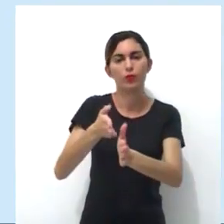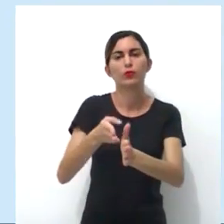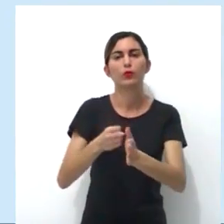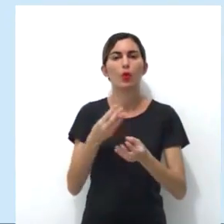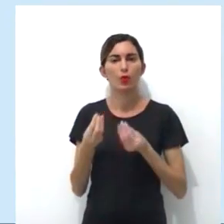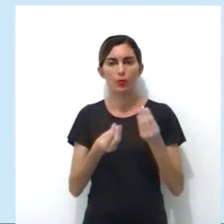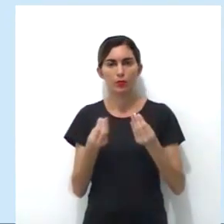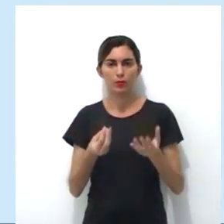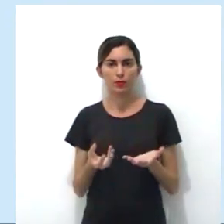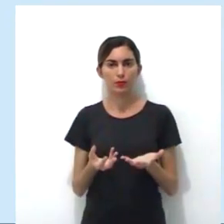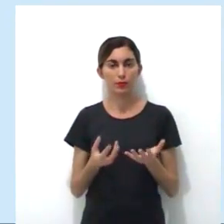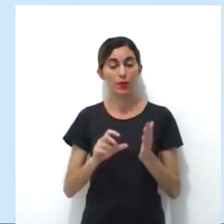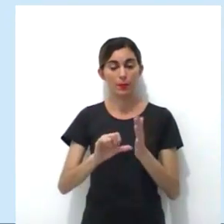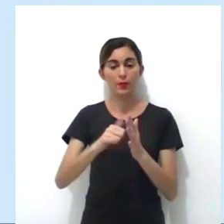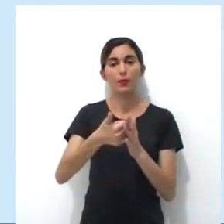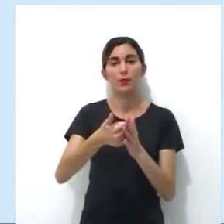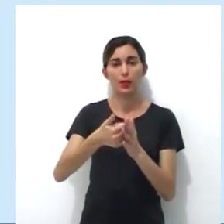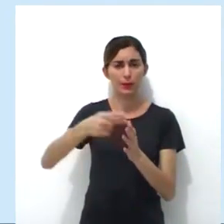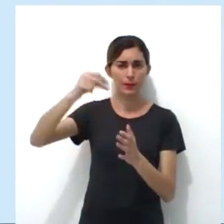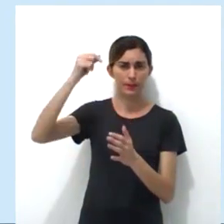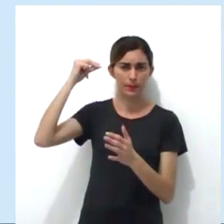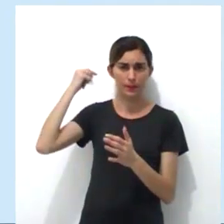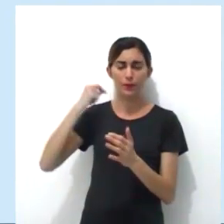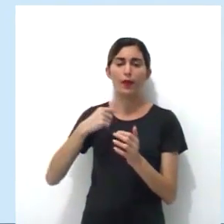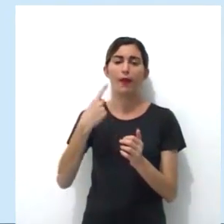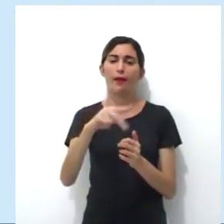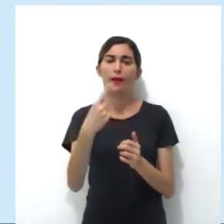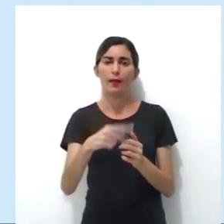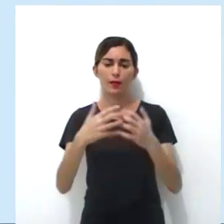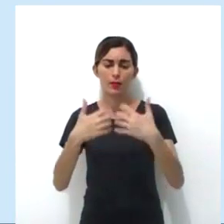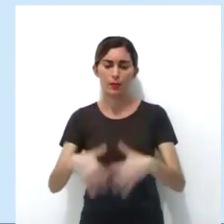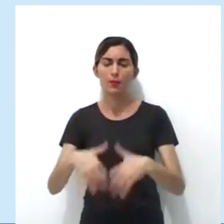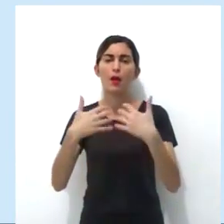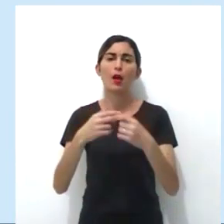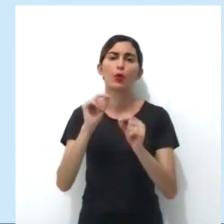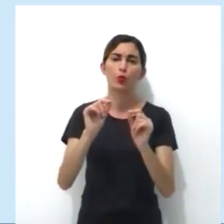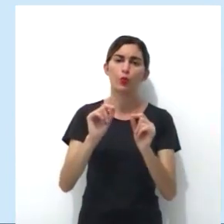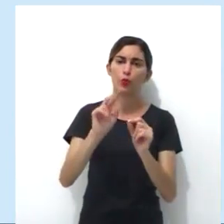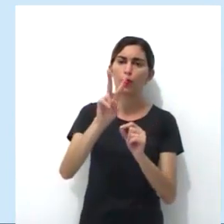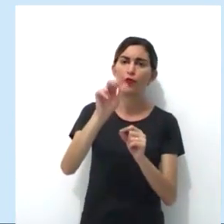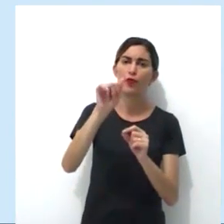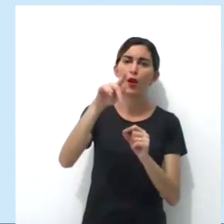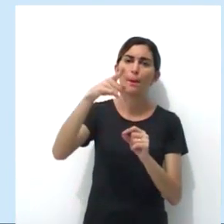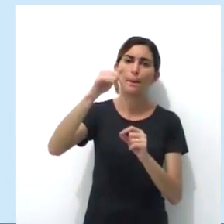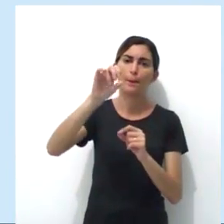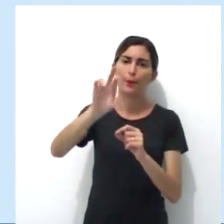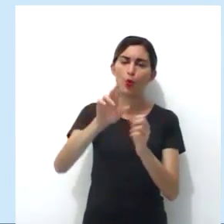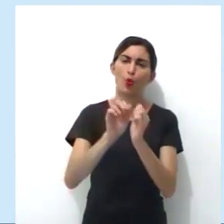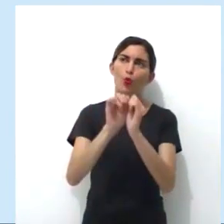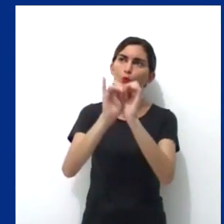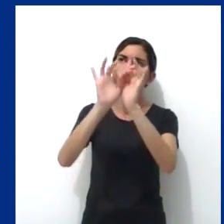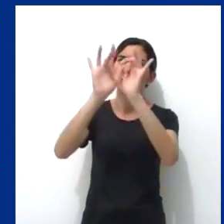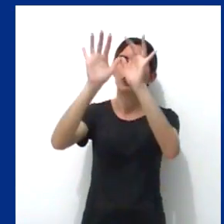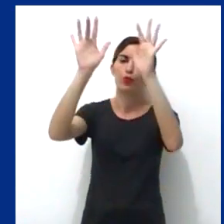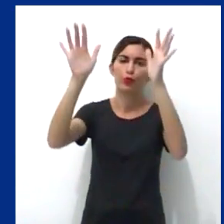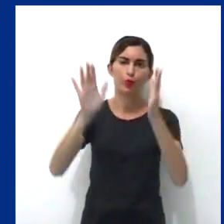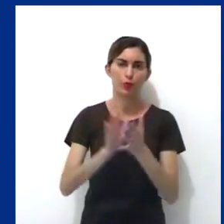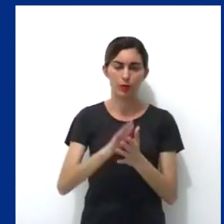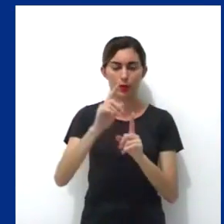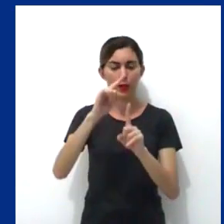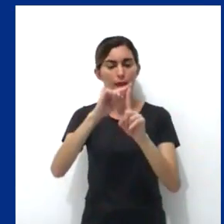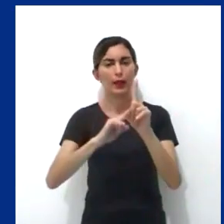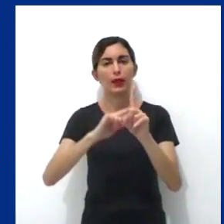locomotiva? A locomotiva é a parte da frente do trem, é o que puxa os compartimentos que